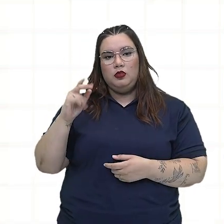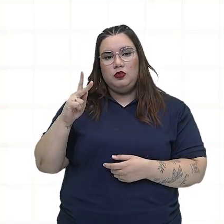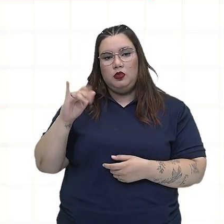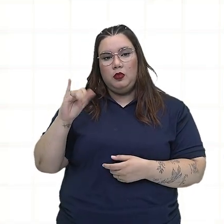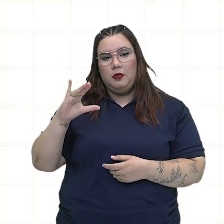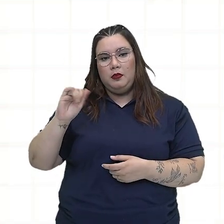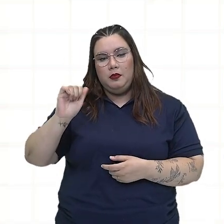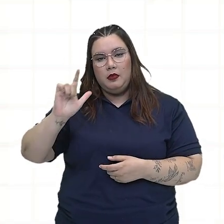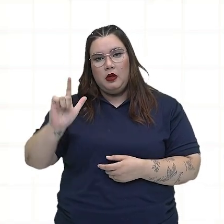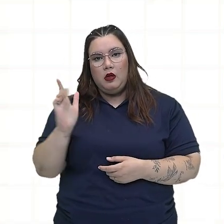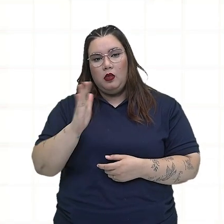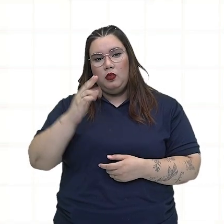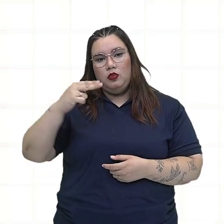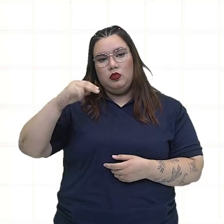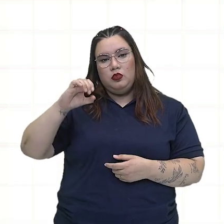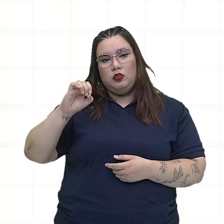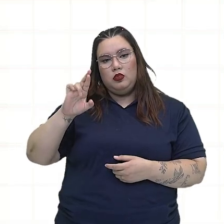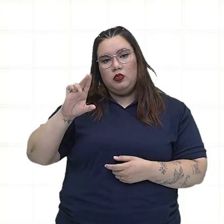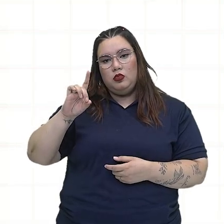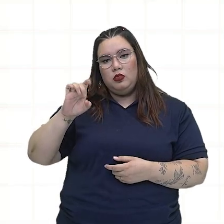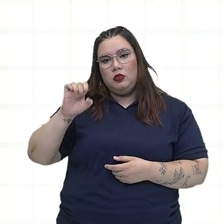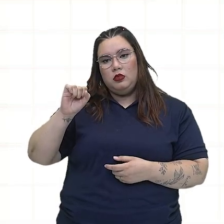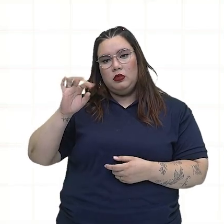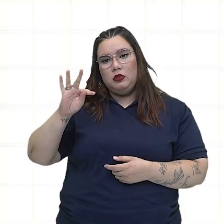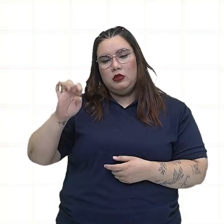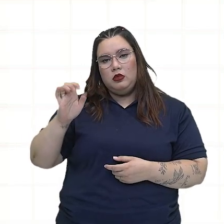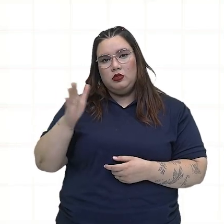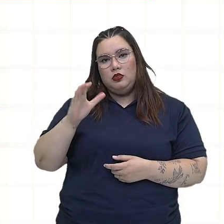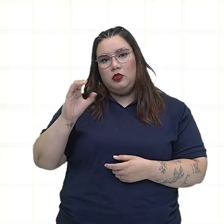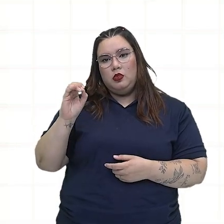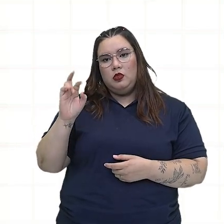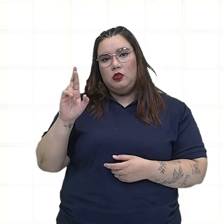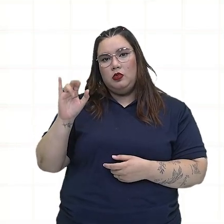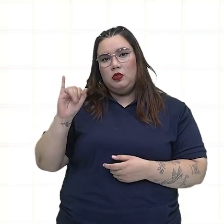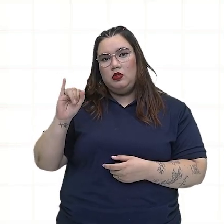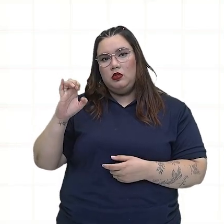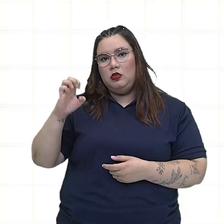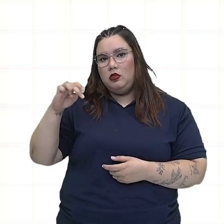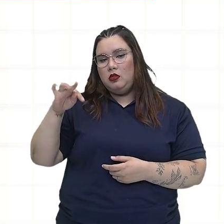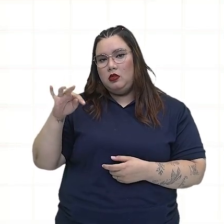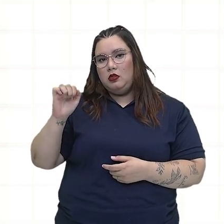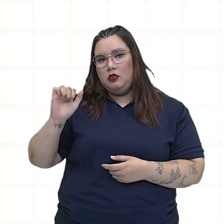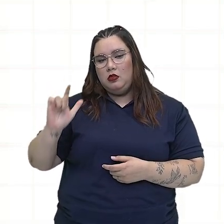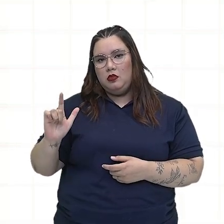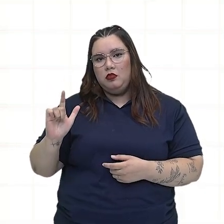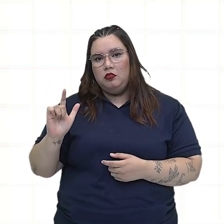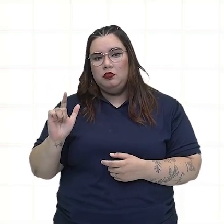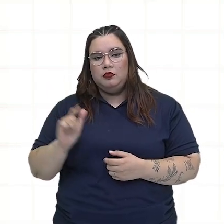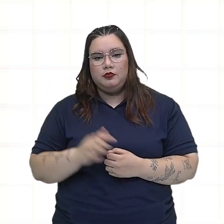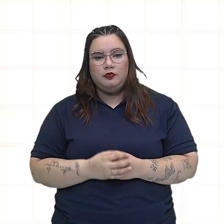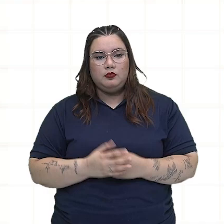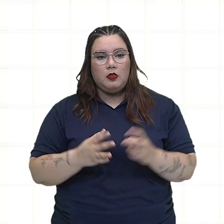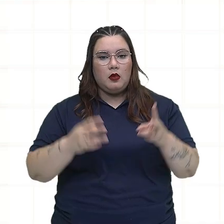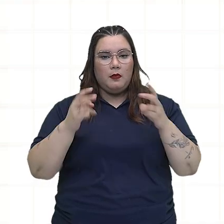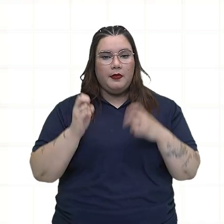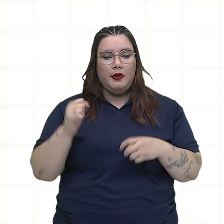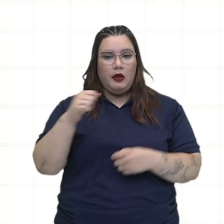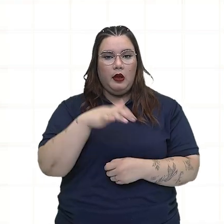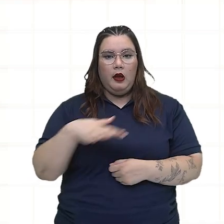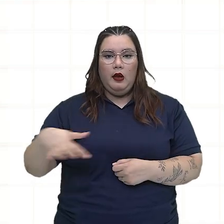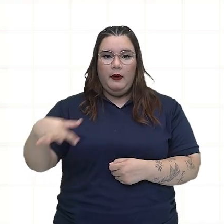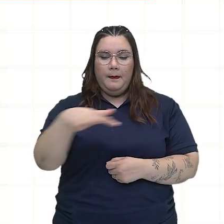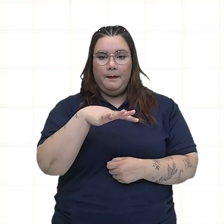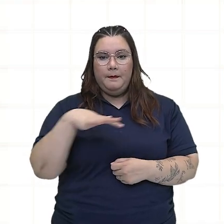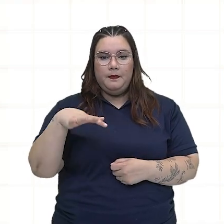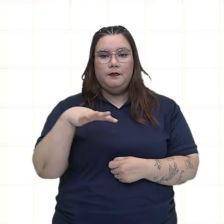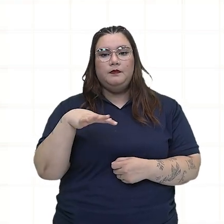tropical Nordeste Oriental. Então, observem aí que a área de abrangência